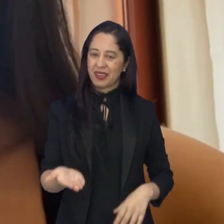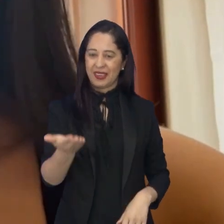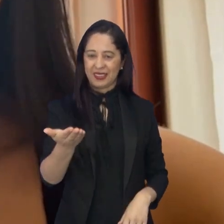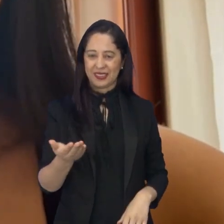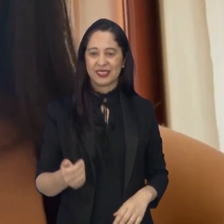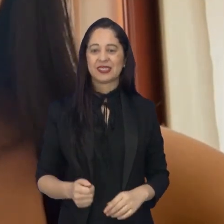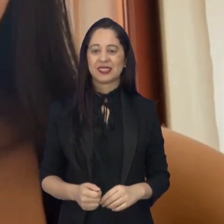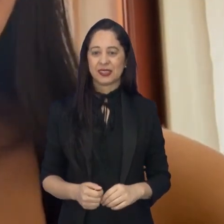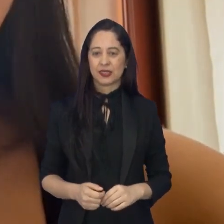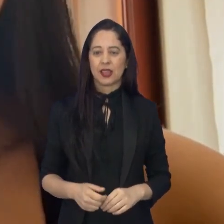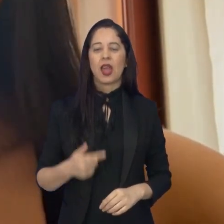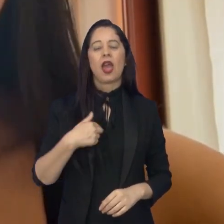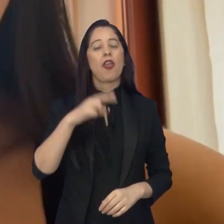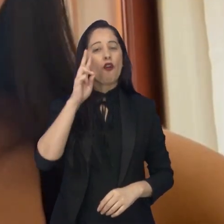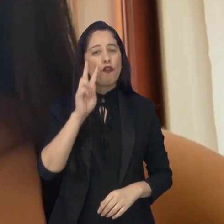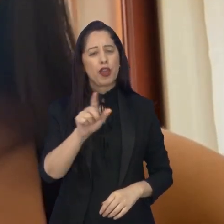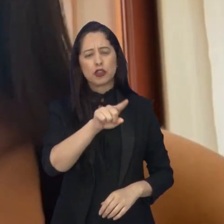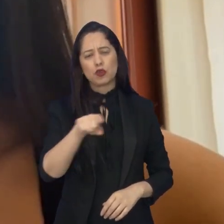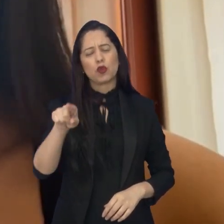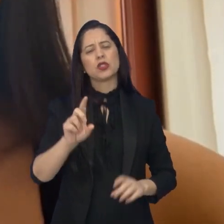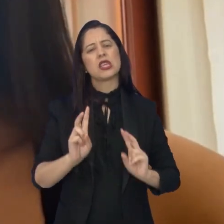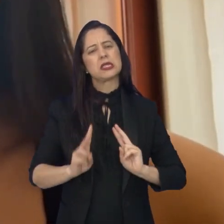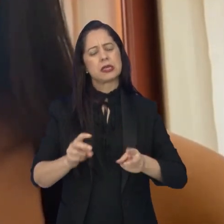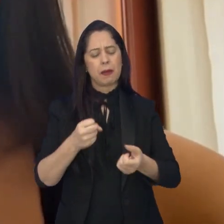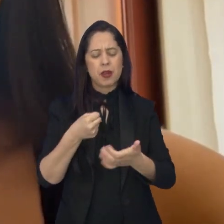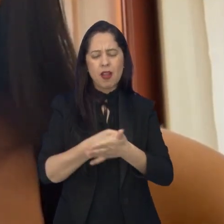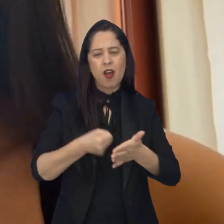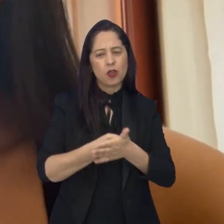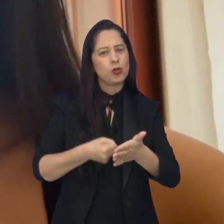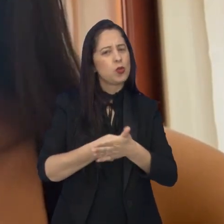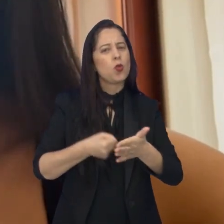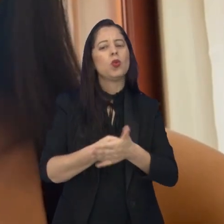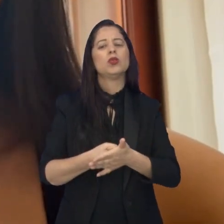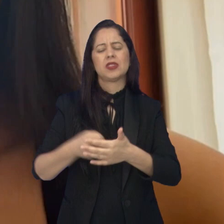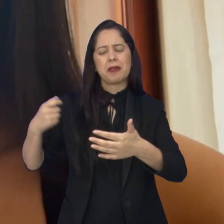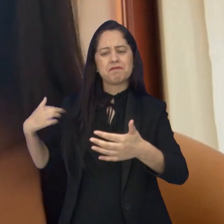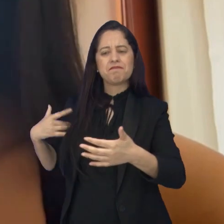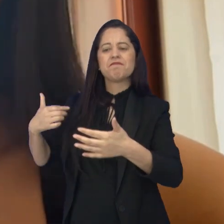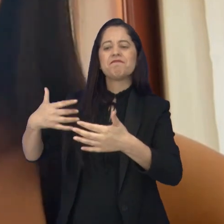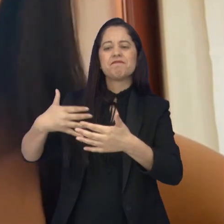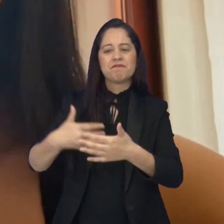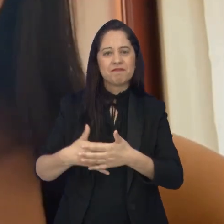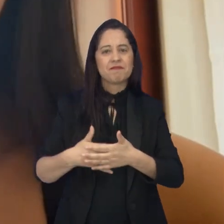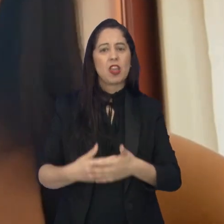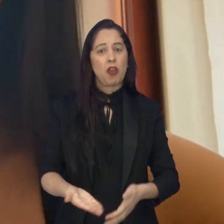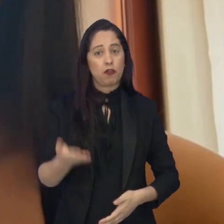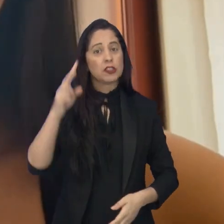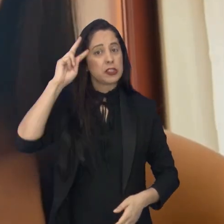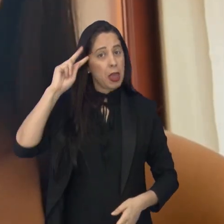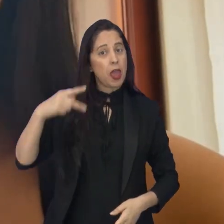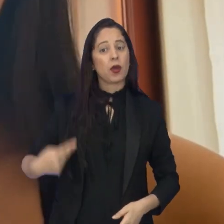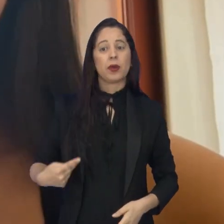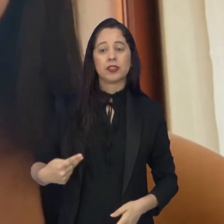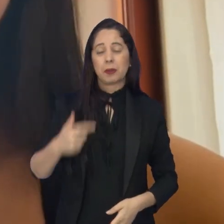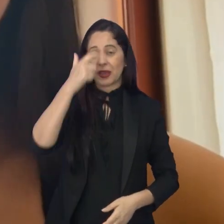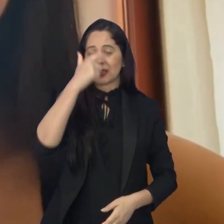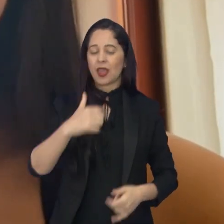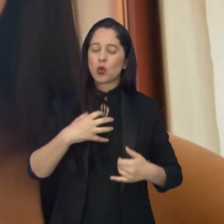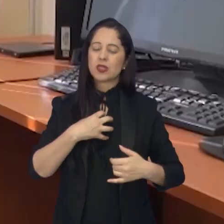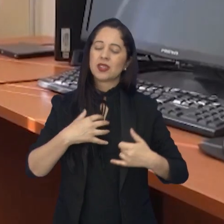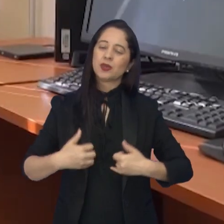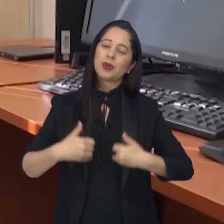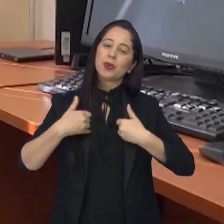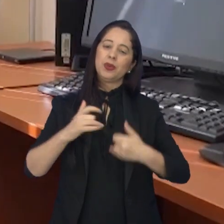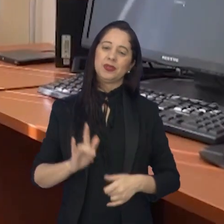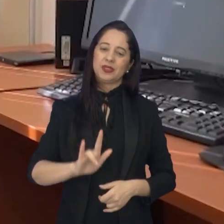venho acompanhando suas conquistas desde sempre, minha vida toda, e ver o reconhecimento que você tem recebido por elas me enche de orgulho. Te